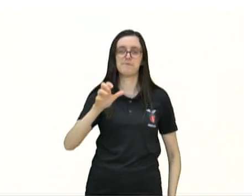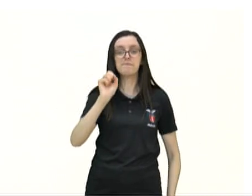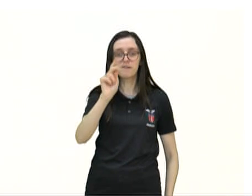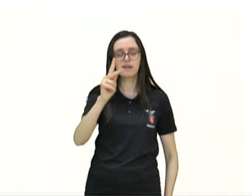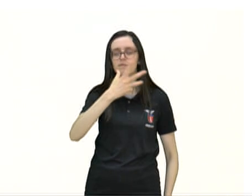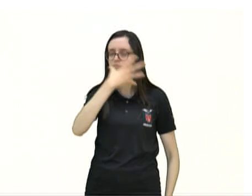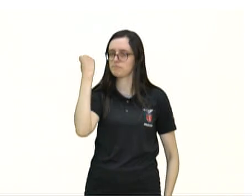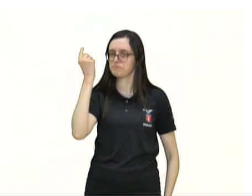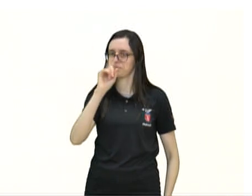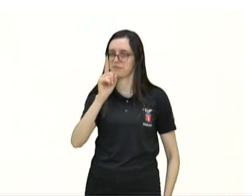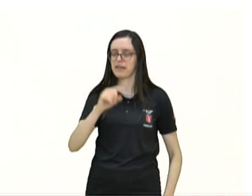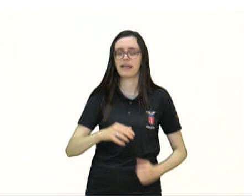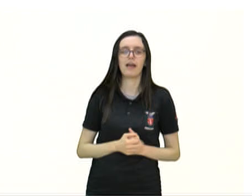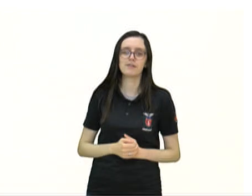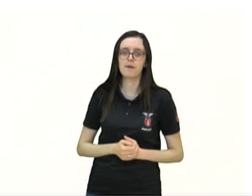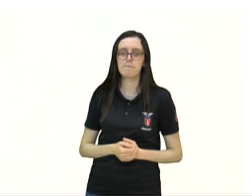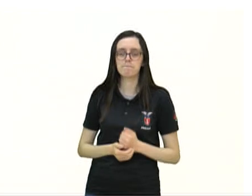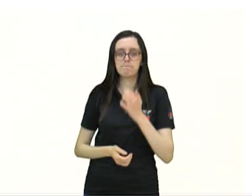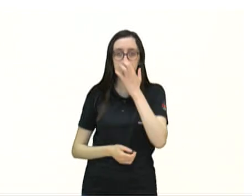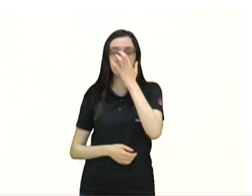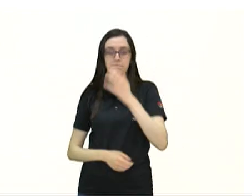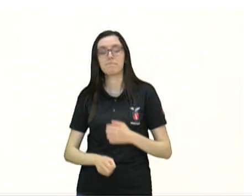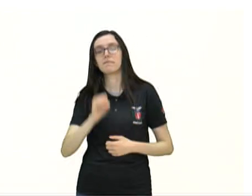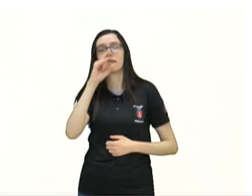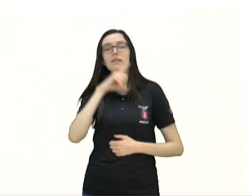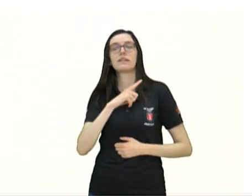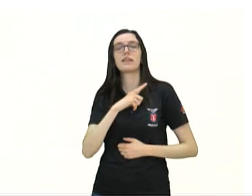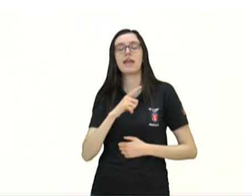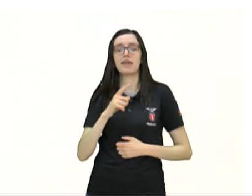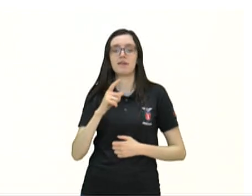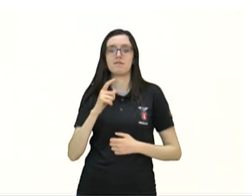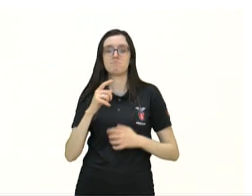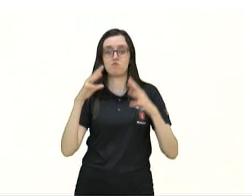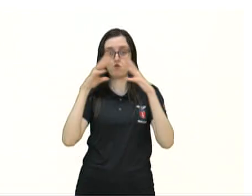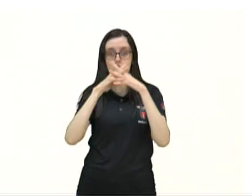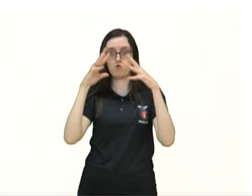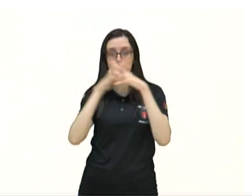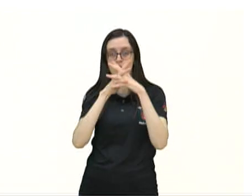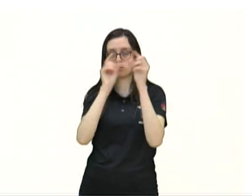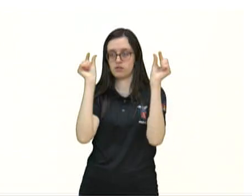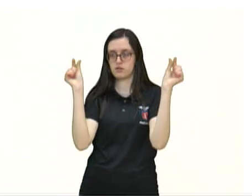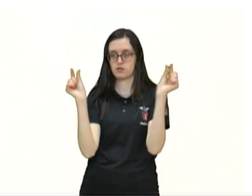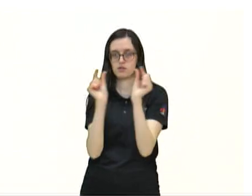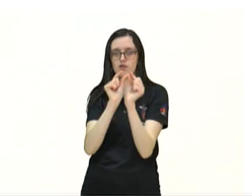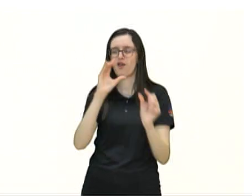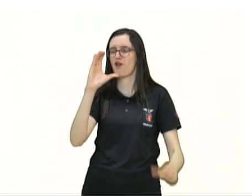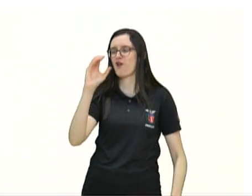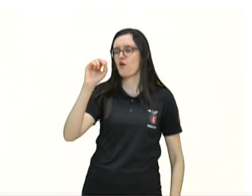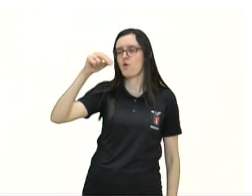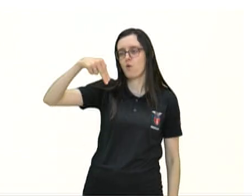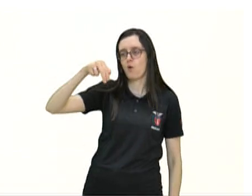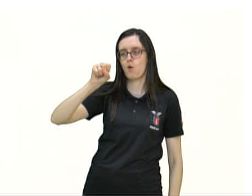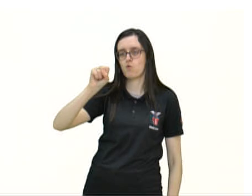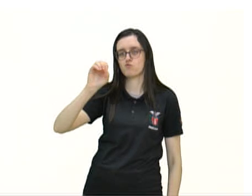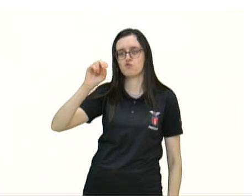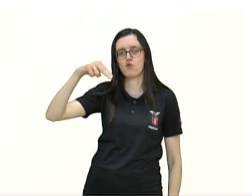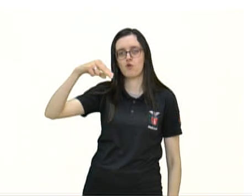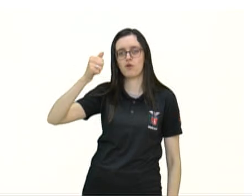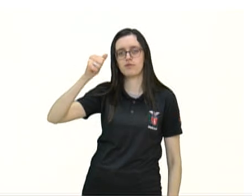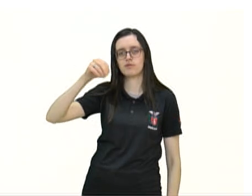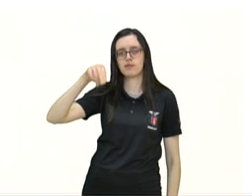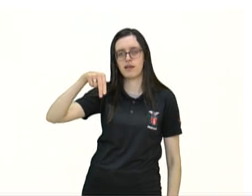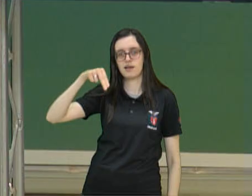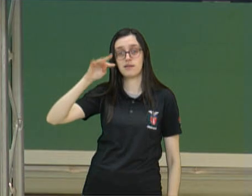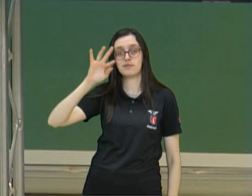Não esqueçam disso. O encontro consonantal acontece quando temos duas consoantes. Então, encontro vocálico,